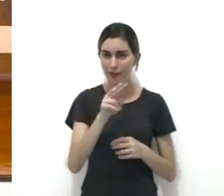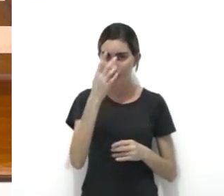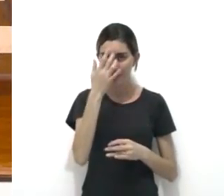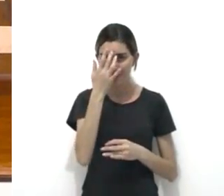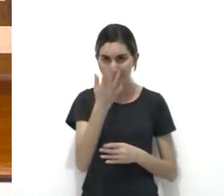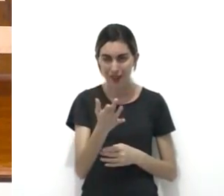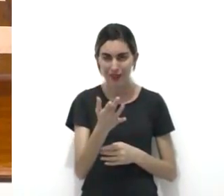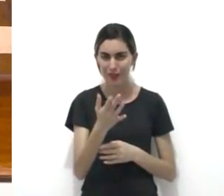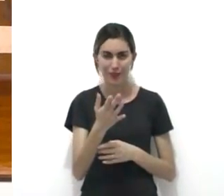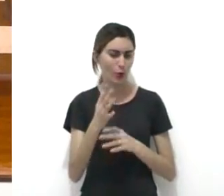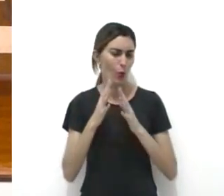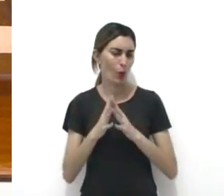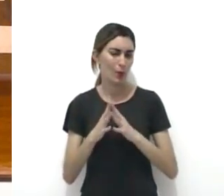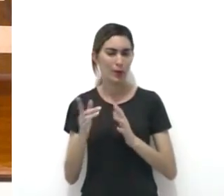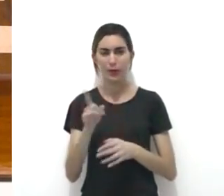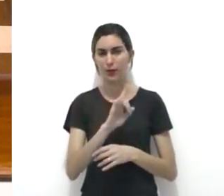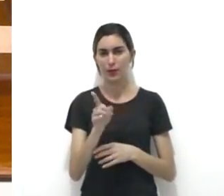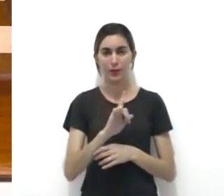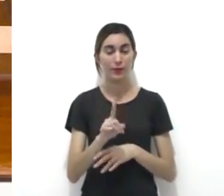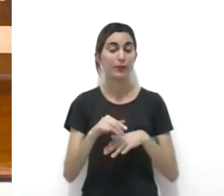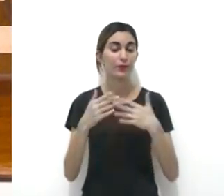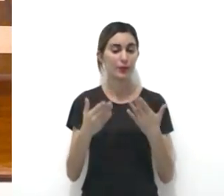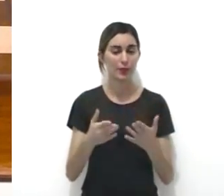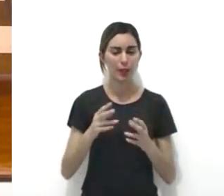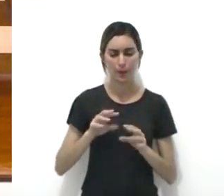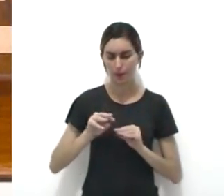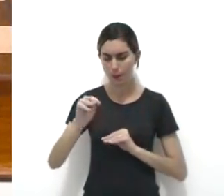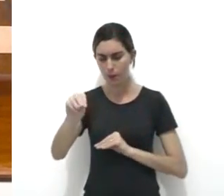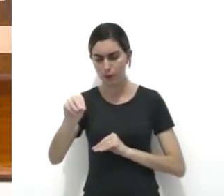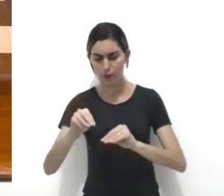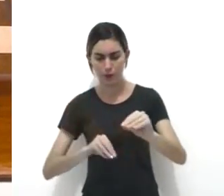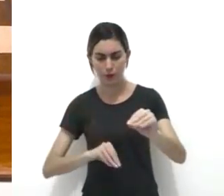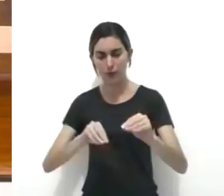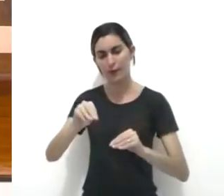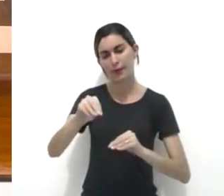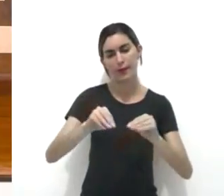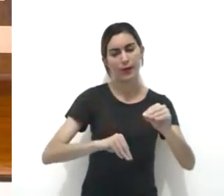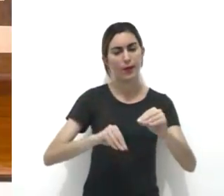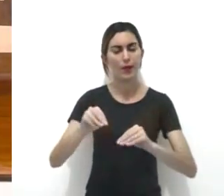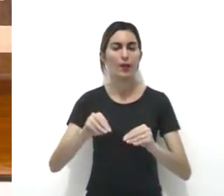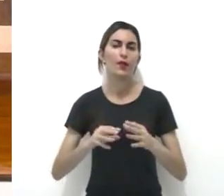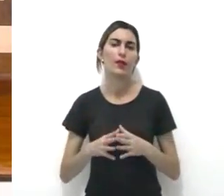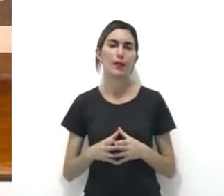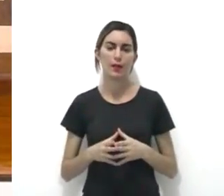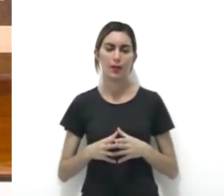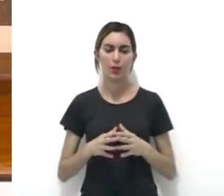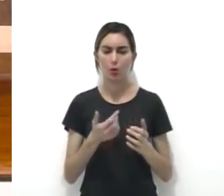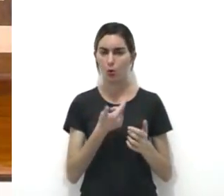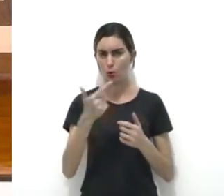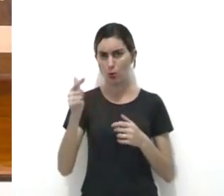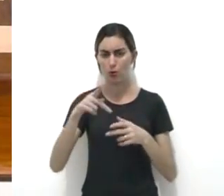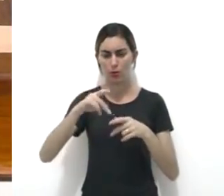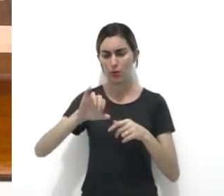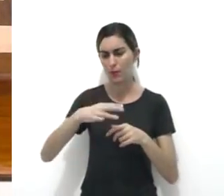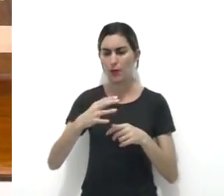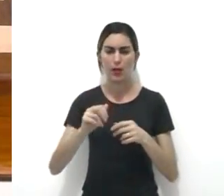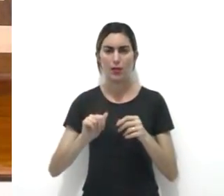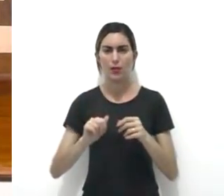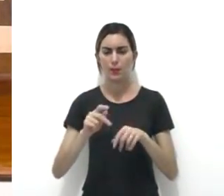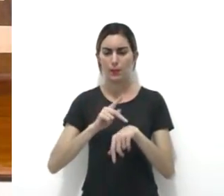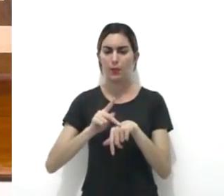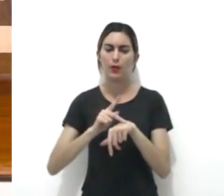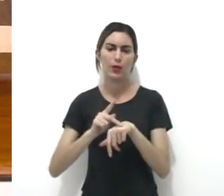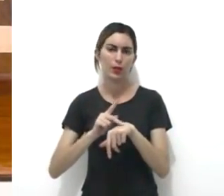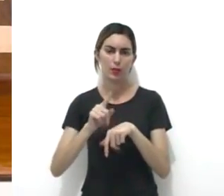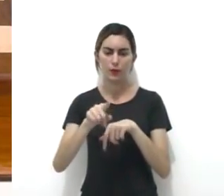Viu como é fácil, que não é tão complicado? E aí a gente vai movimentar essas peças, tá? As outras peças são as